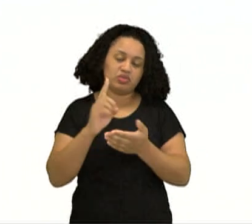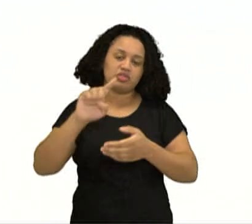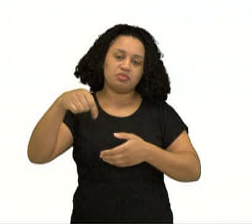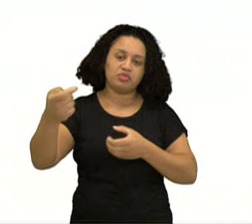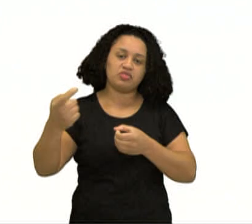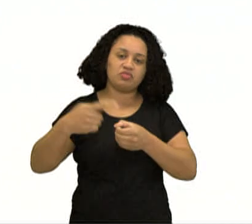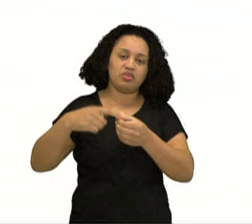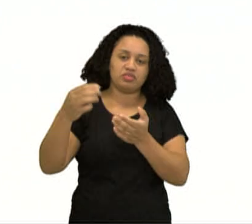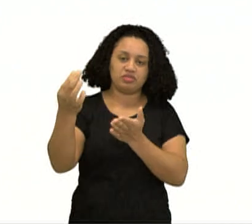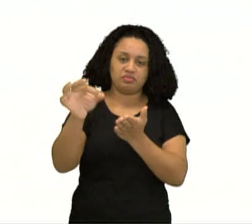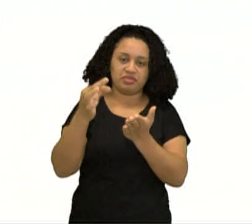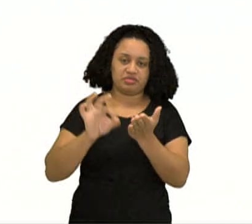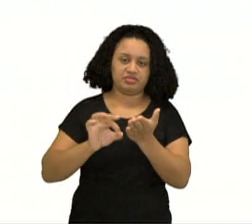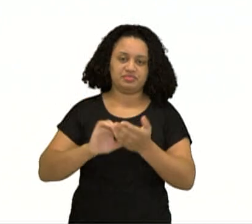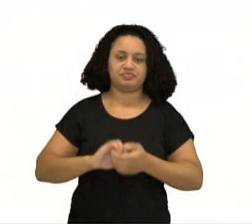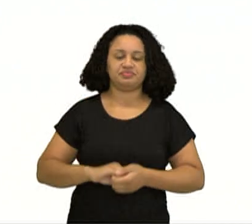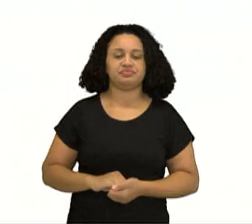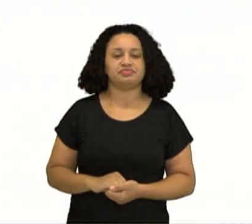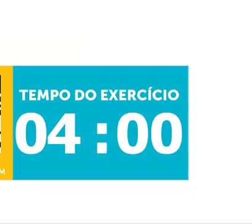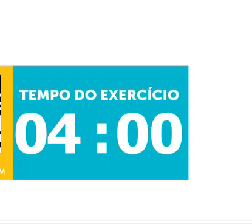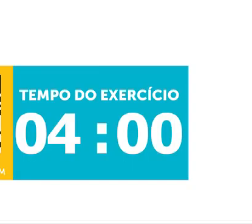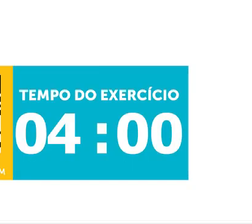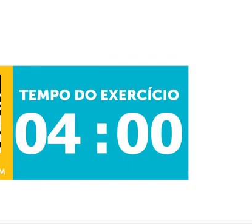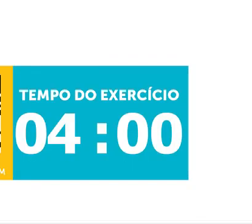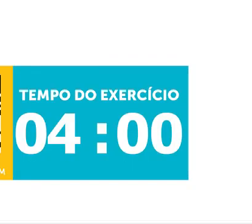logo volto para fazermos a correção.